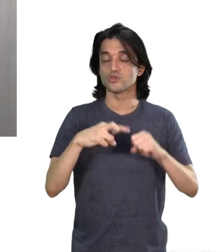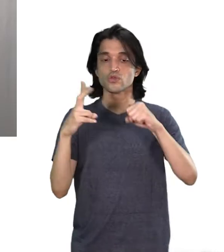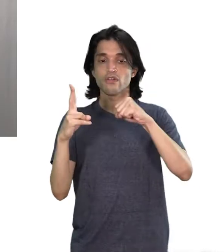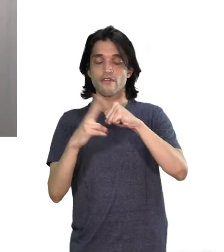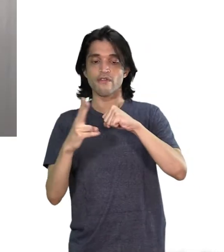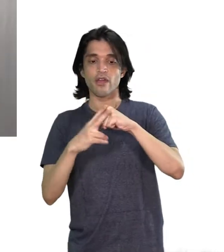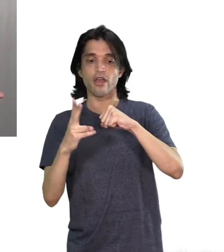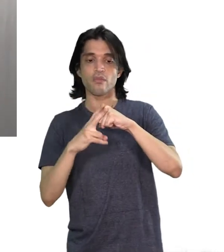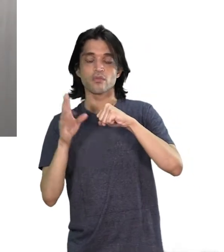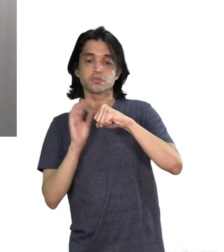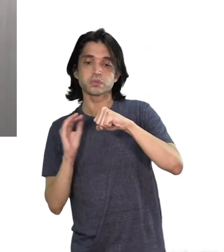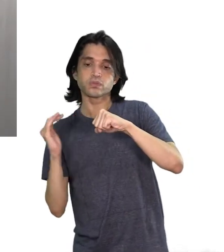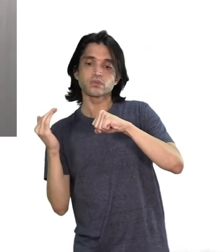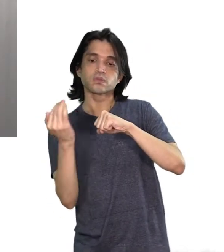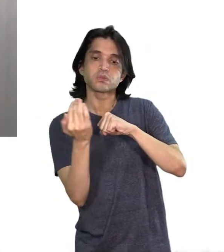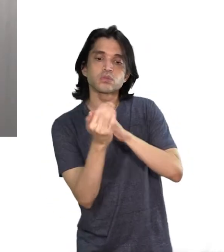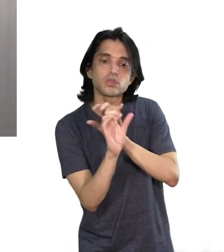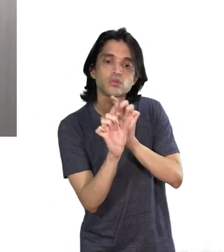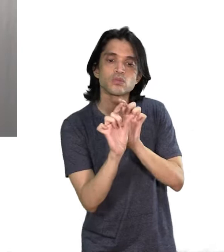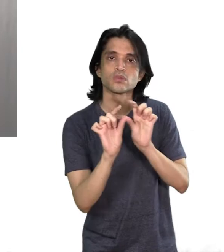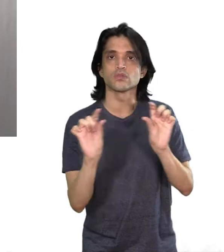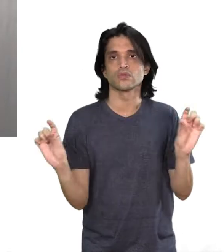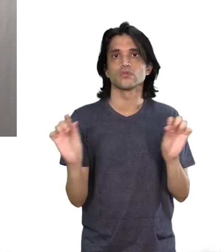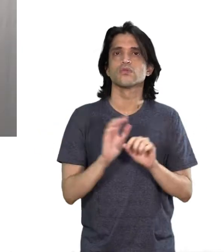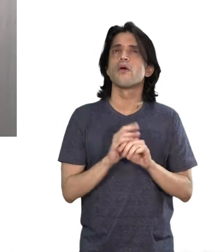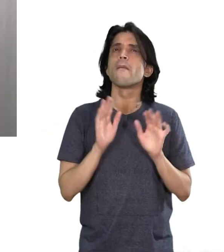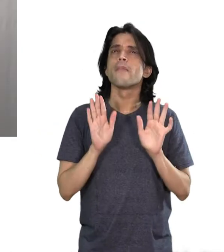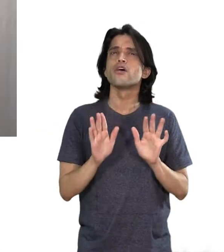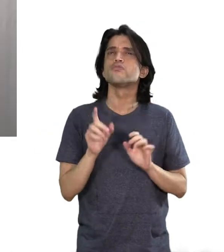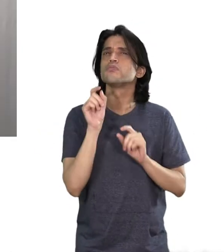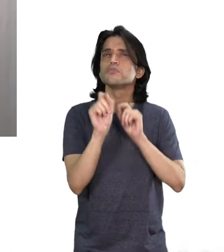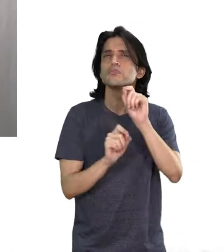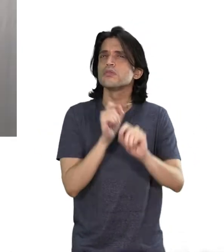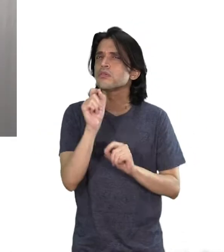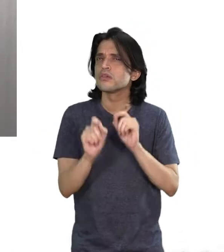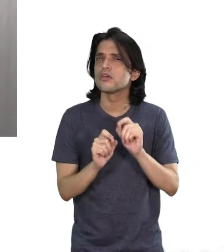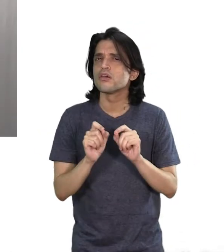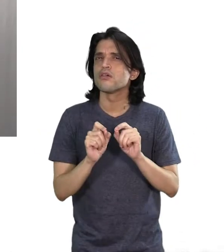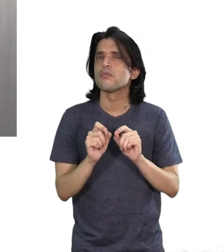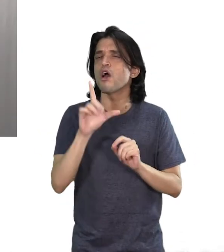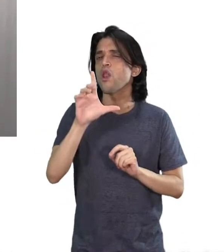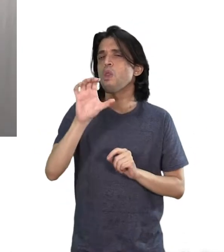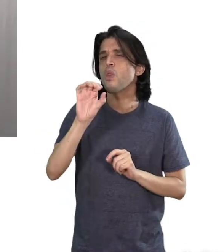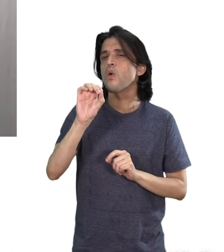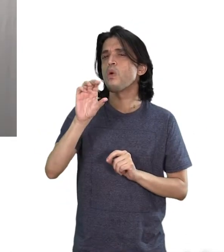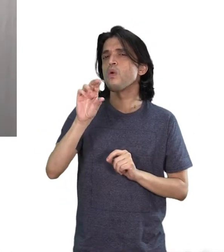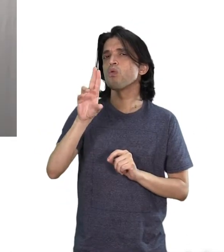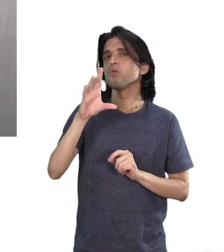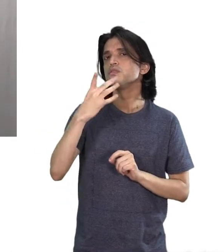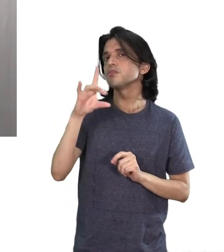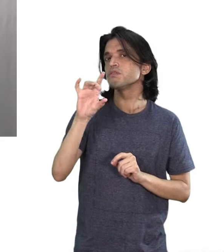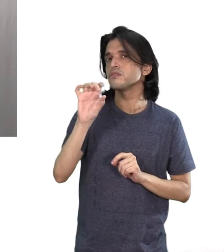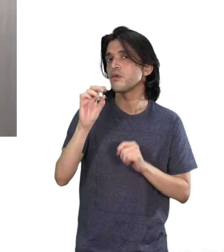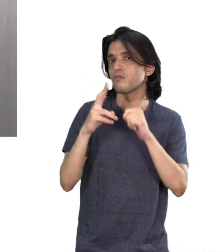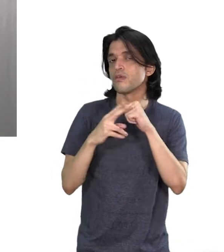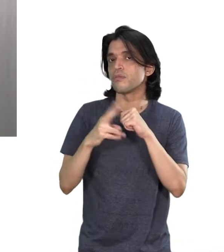verbal. Mas o que é uma locução verbal? É quando você tem mais de um verbo juntos, sendo um